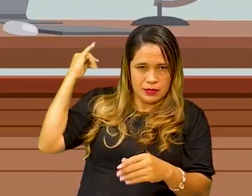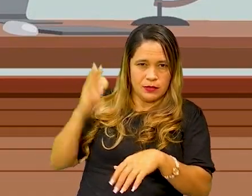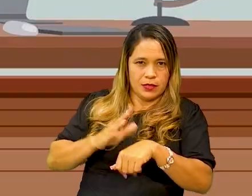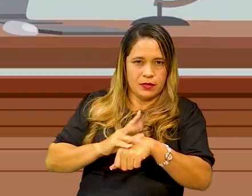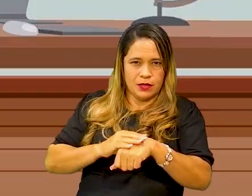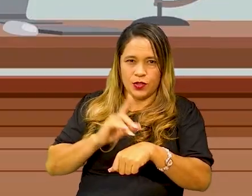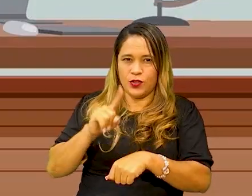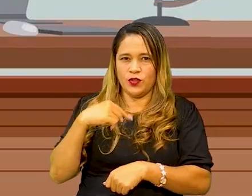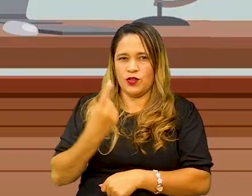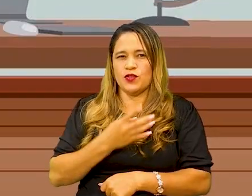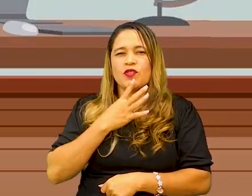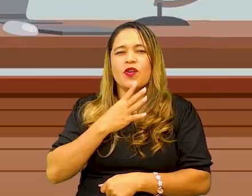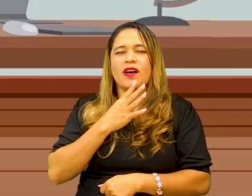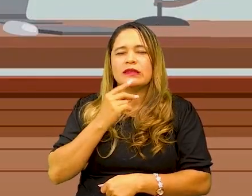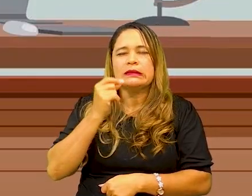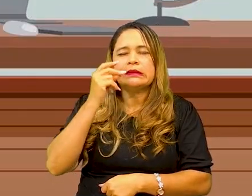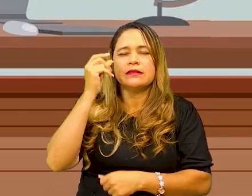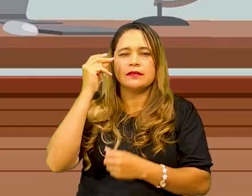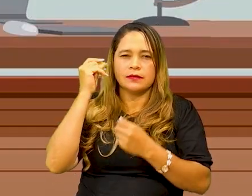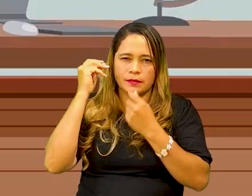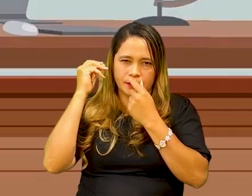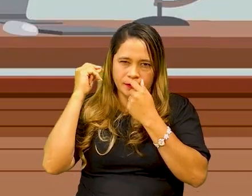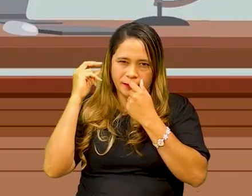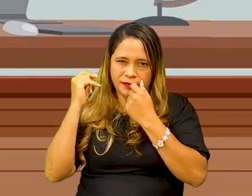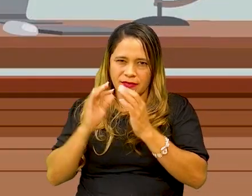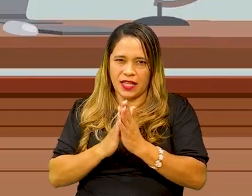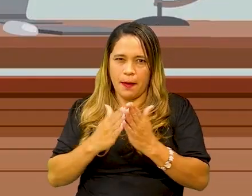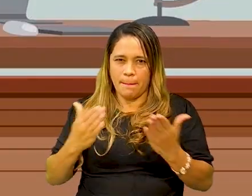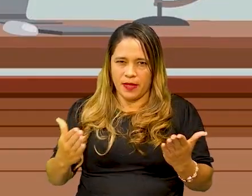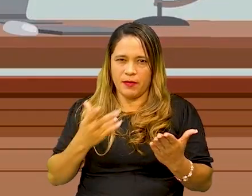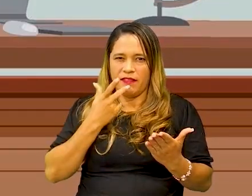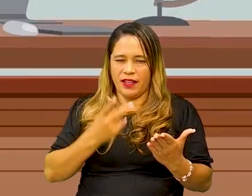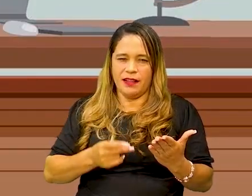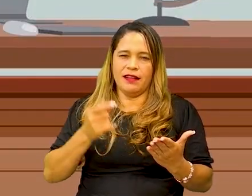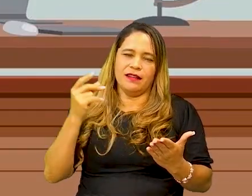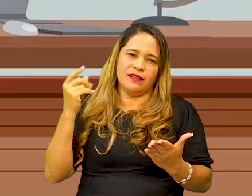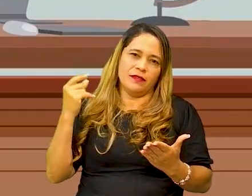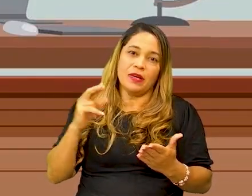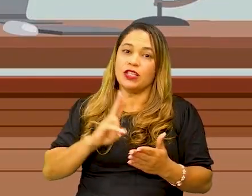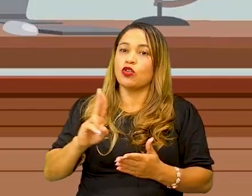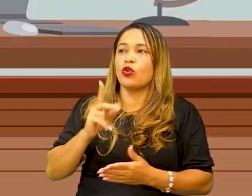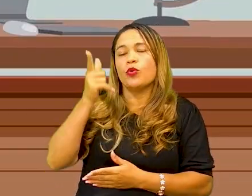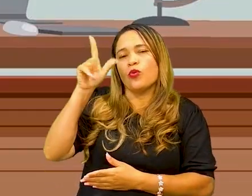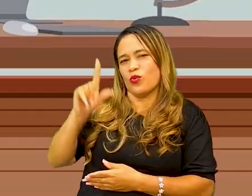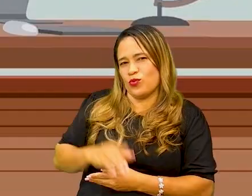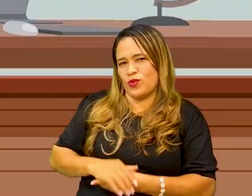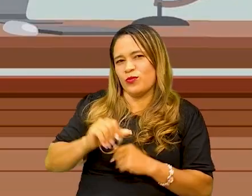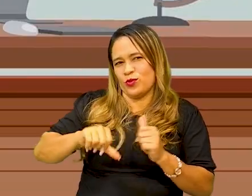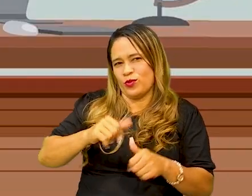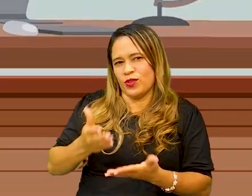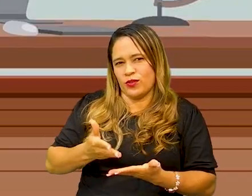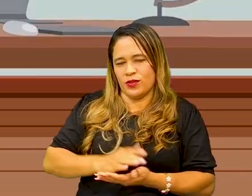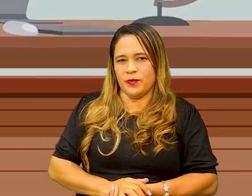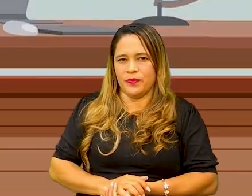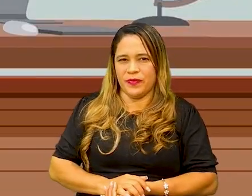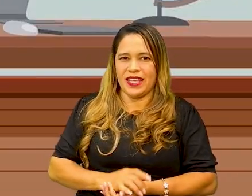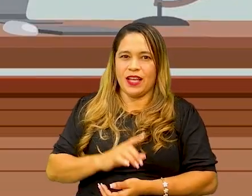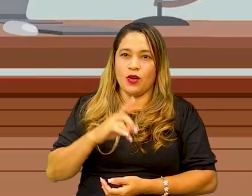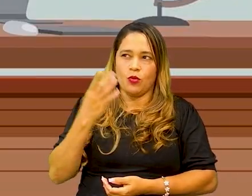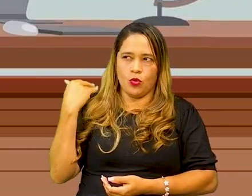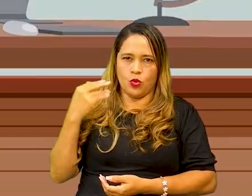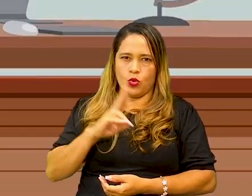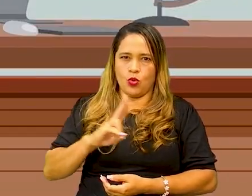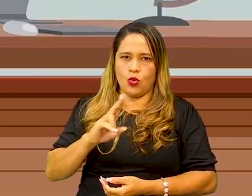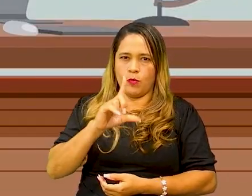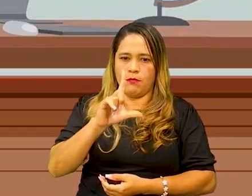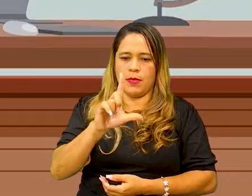conhece muito antigamente no passado, desde a época da Bíblia a gente fala muito sobre ela, só que ela tinha um outro nome, o nome dela era lepra. Falava-se